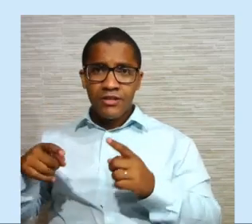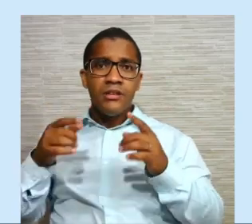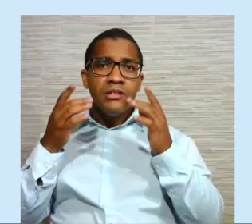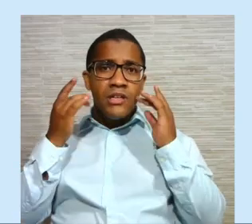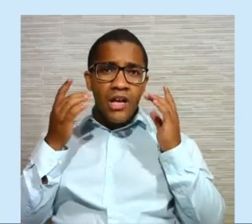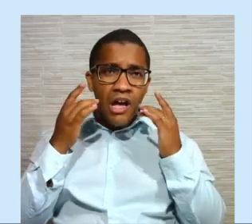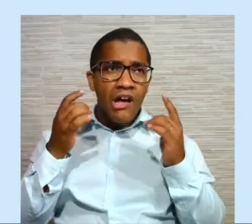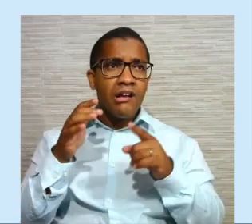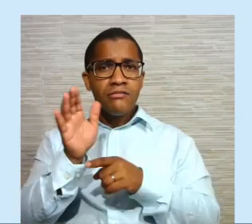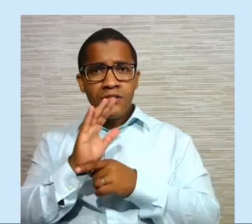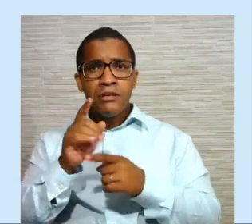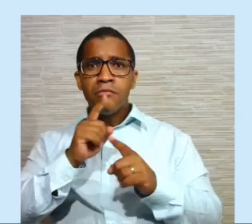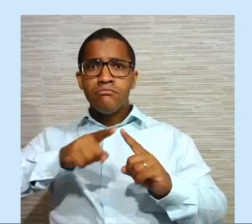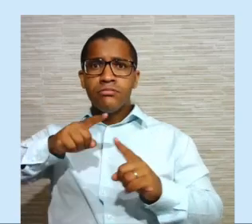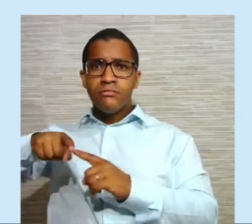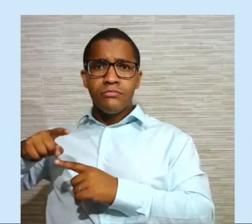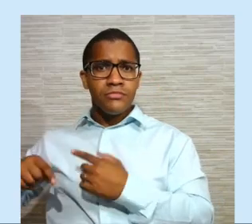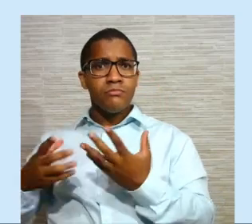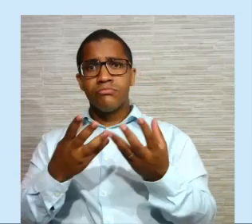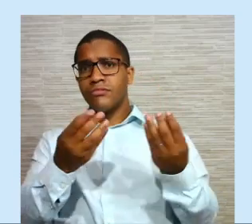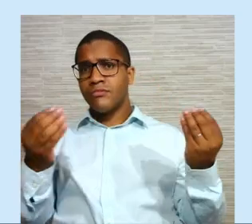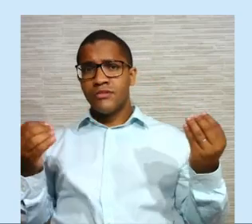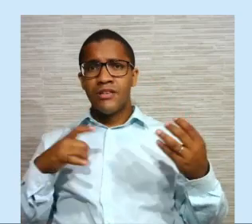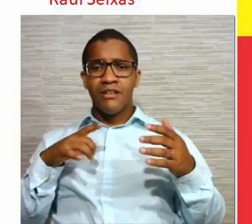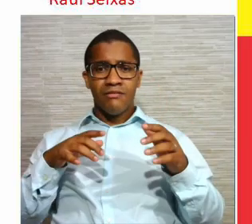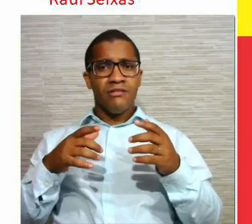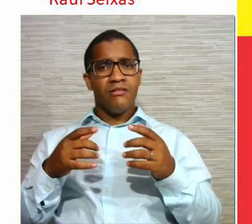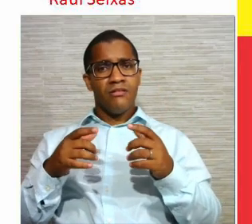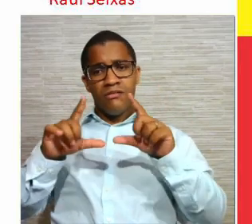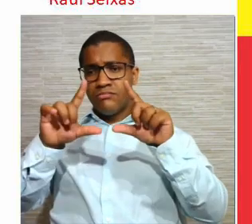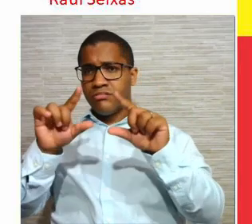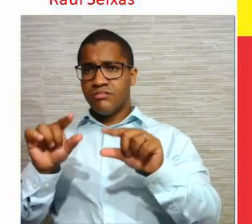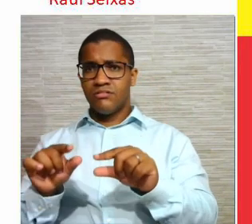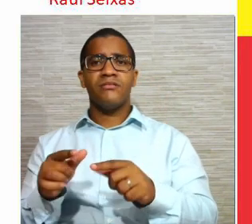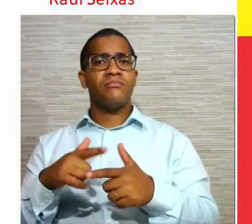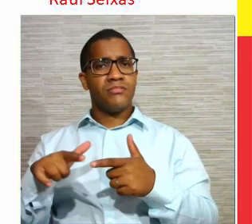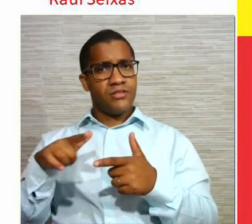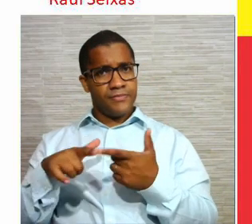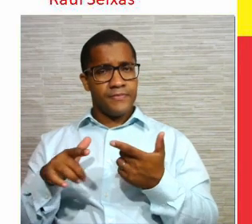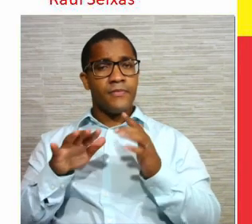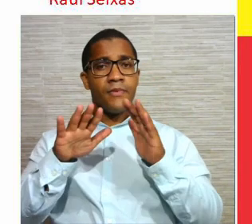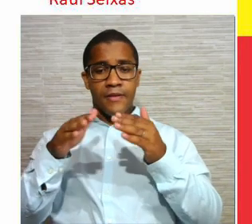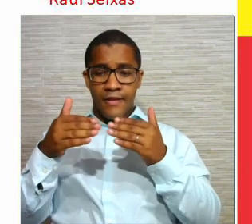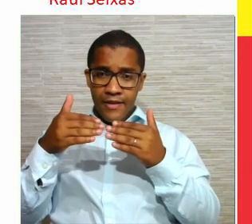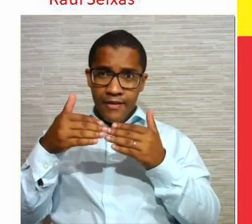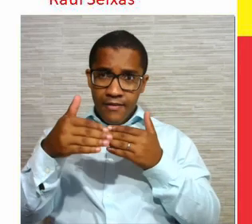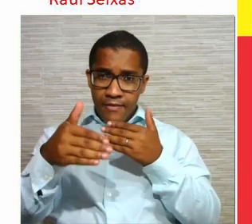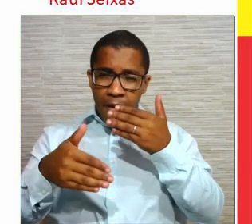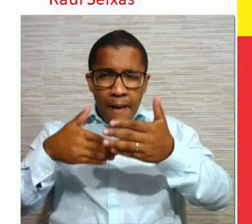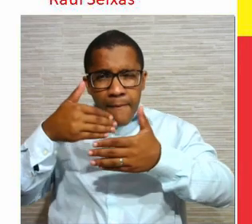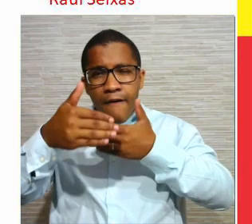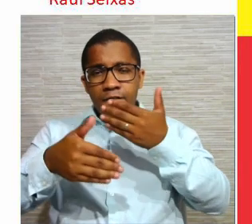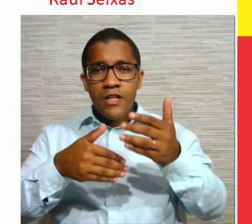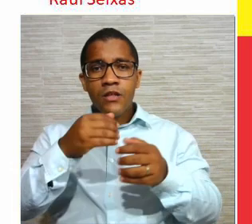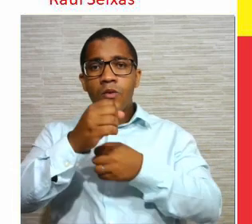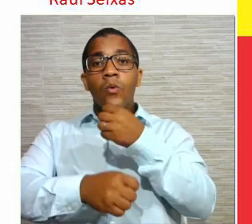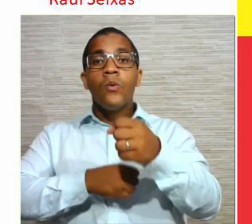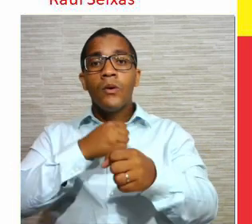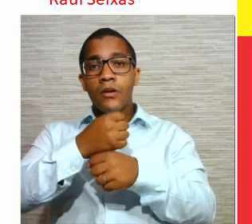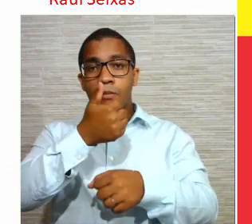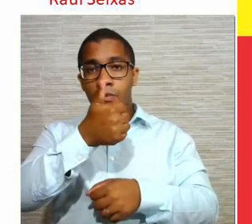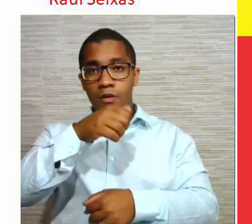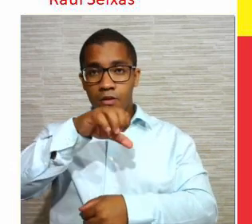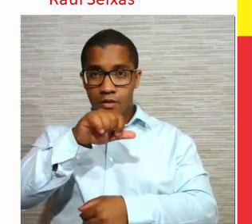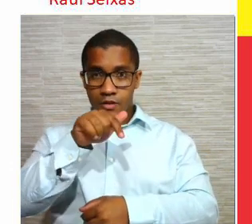Então, assim, foi um momento que causou um certo marasmo. Aí, no entanto, nos anos de